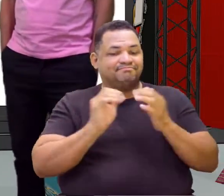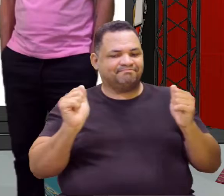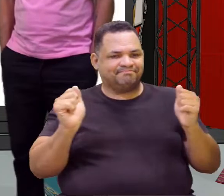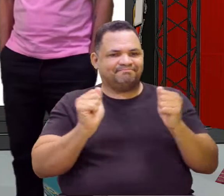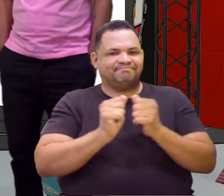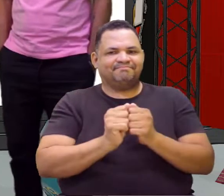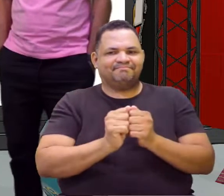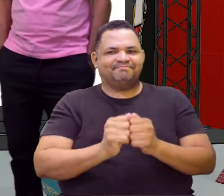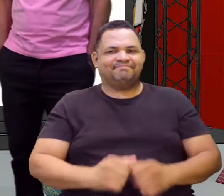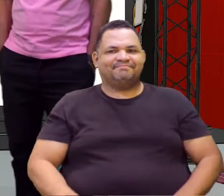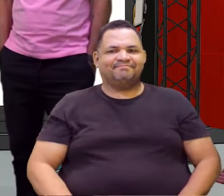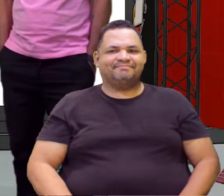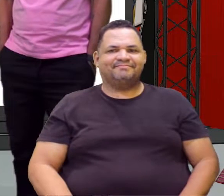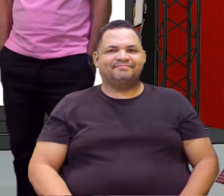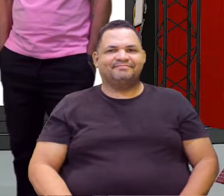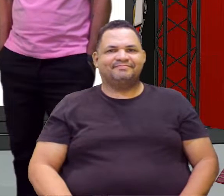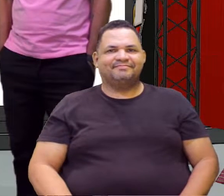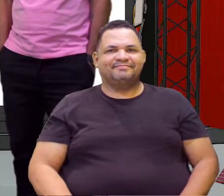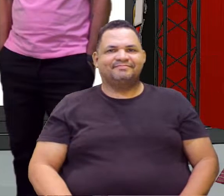mundo?